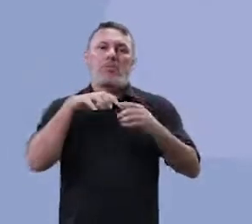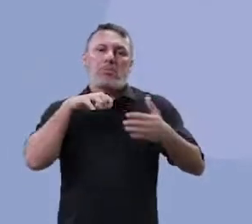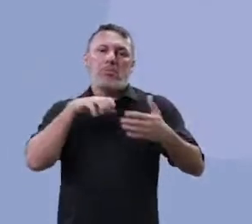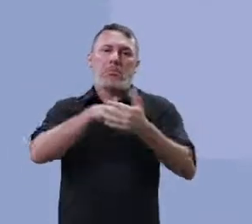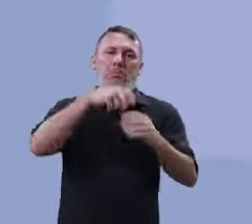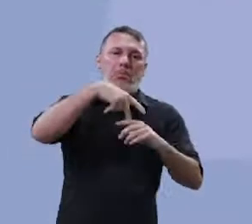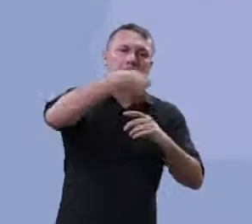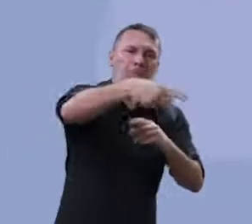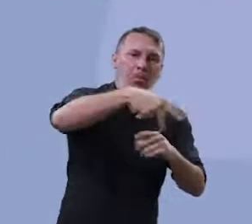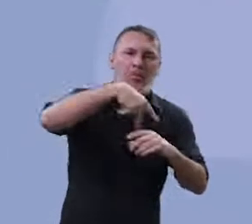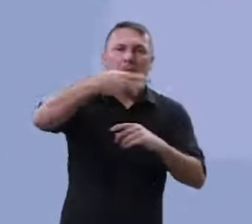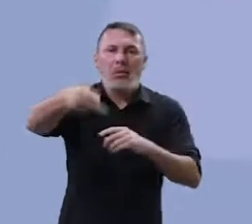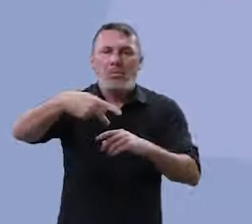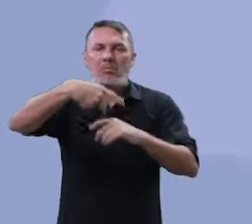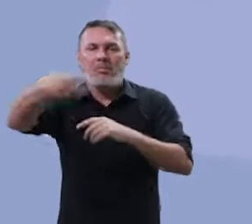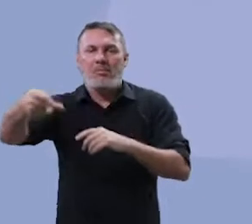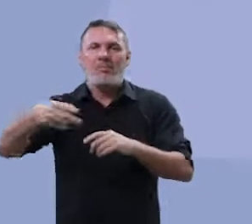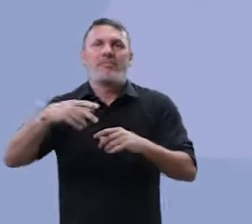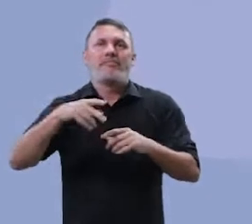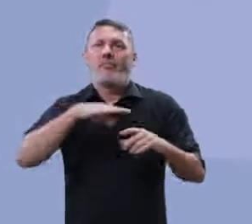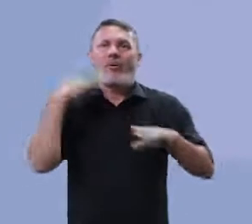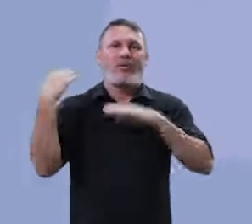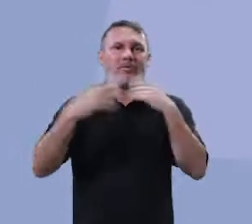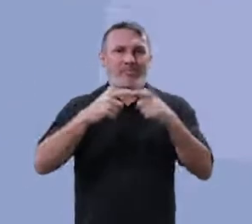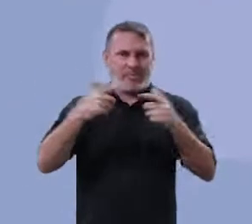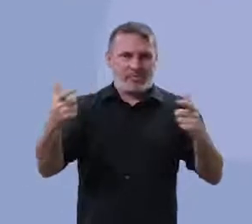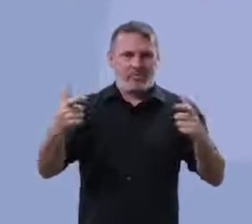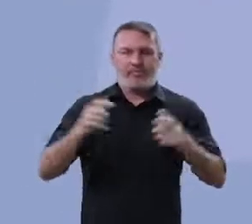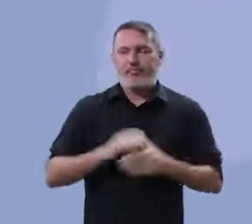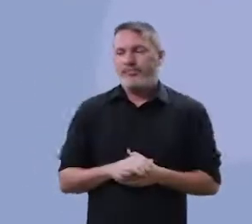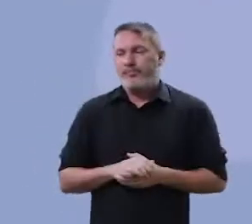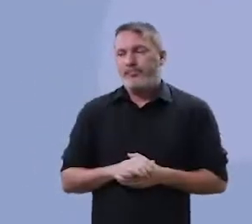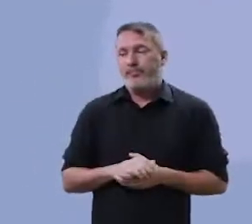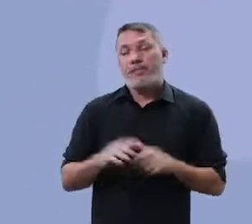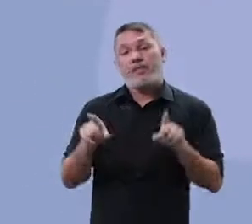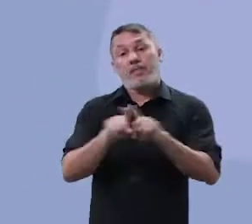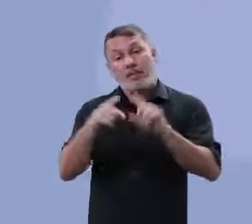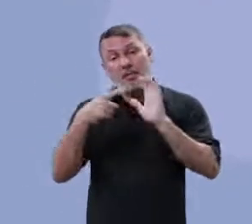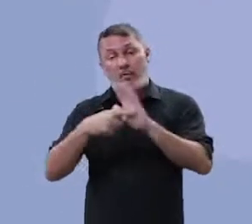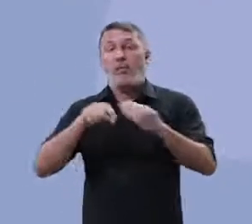questão de atropelamento, crianças vítimas de atropelamento perdem a vida por conta disso aí.